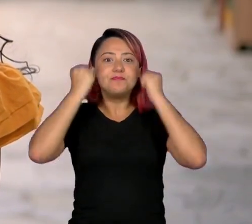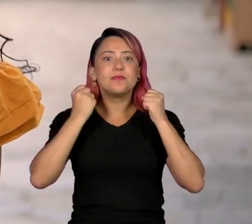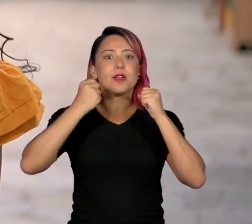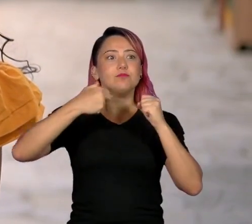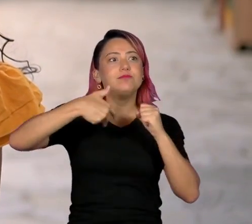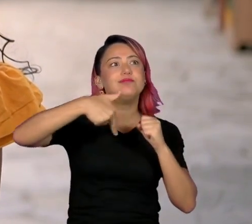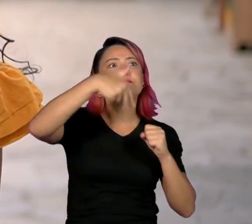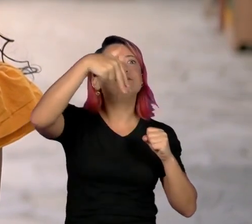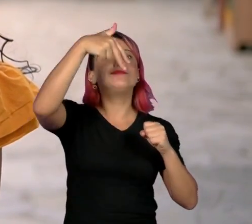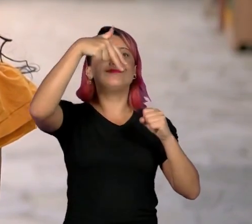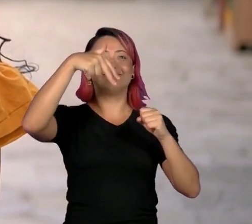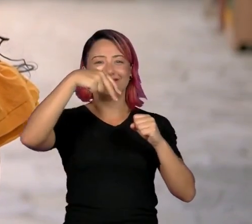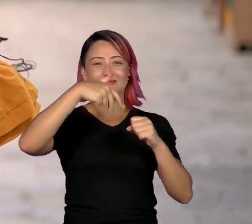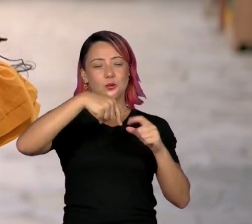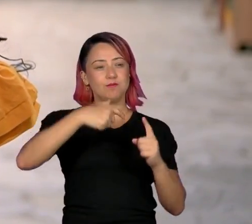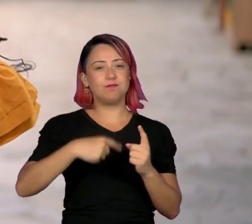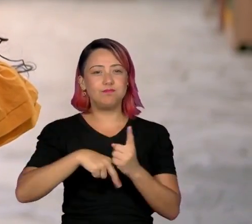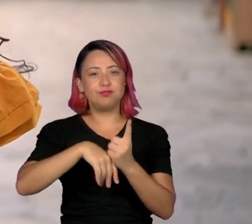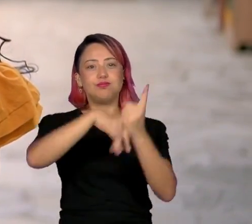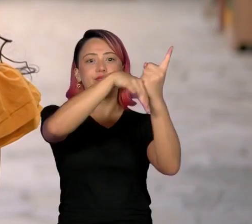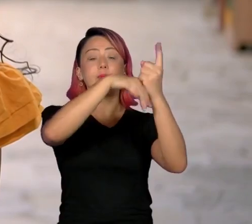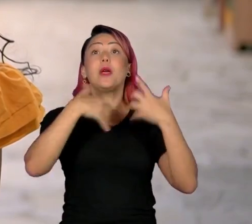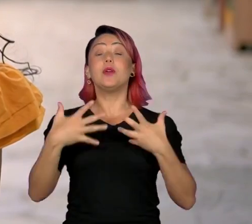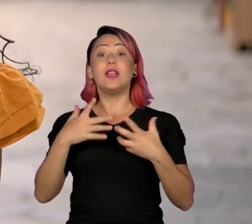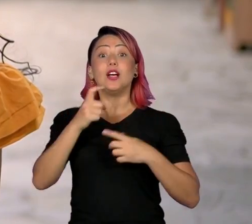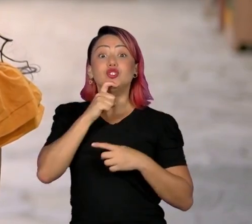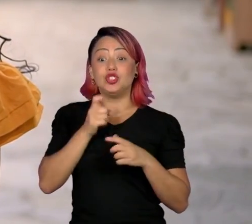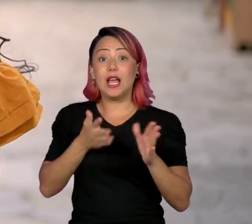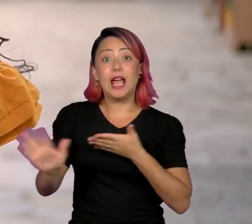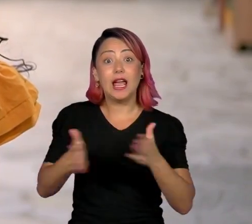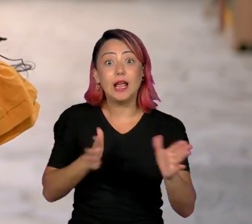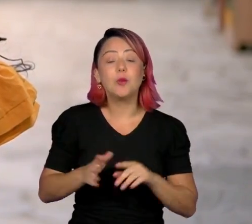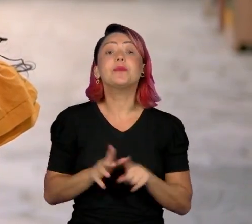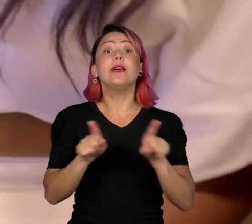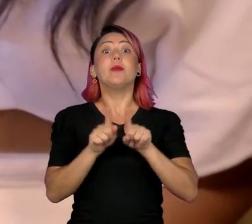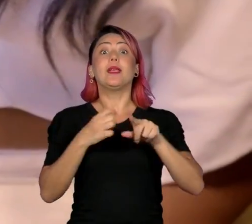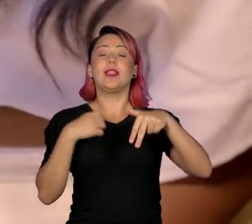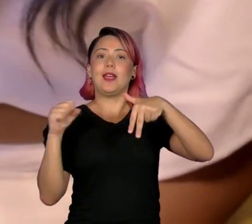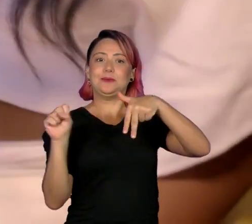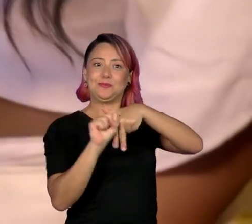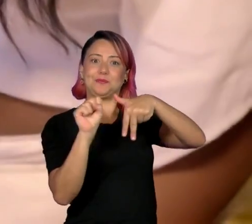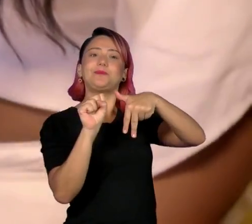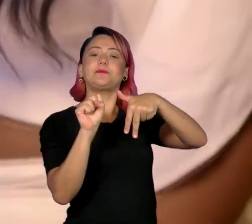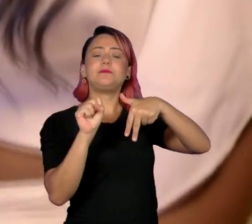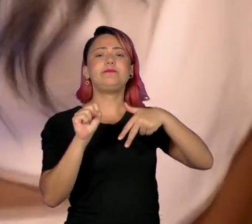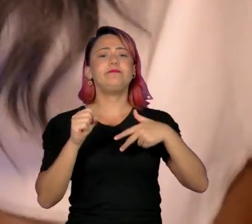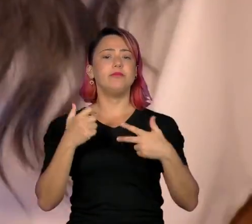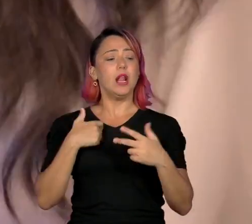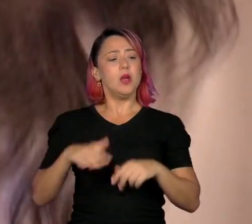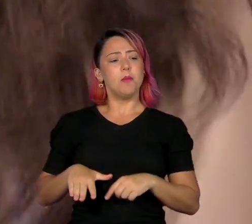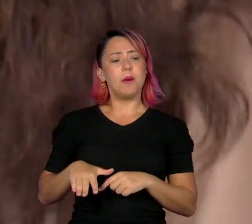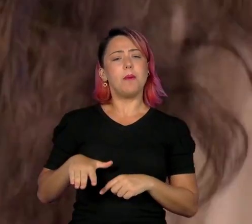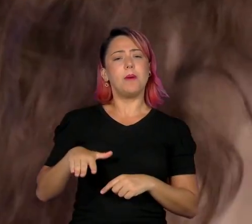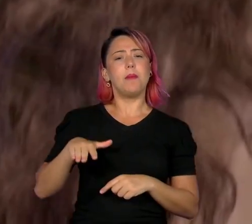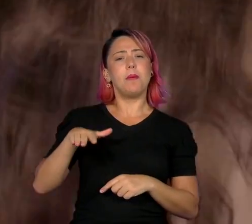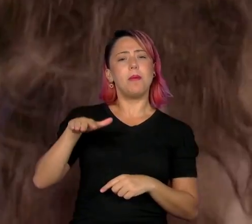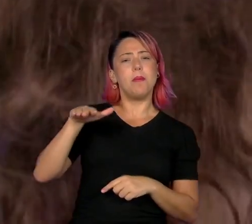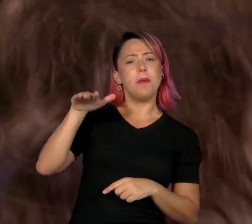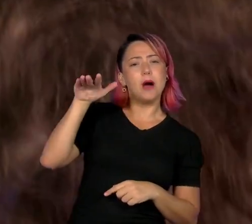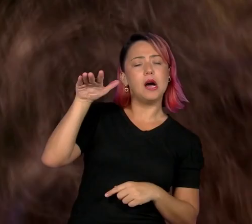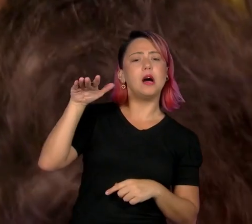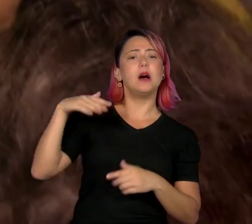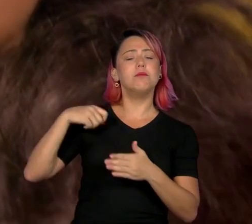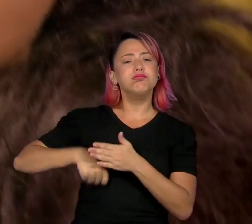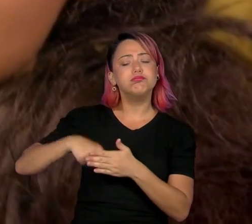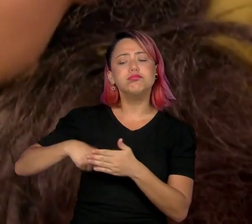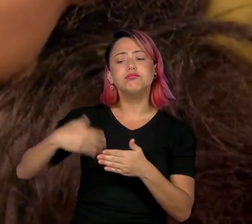ser patinadora no gelo, eu queria ser diplomata, mas eu cresci imaginando que eu